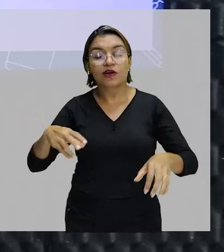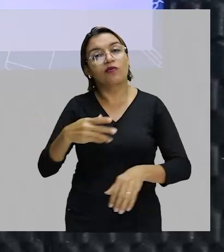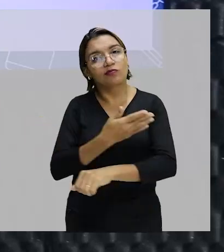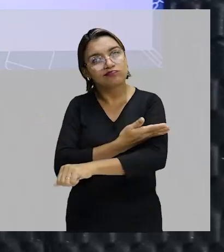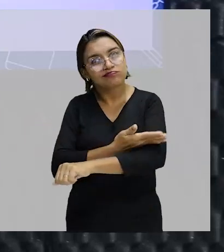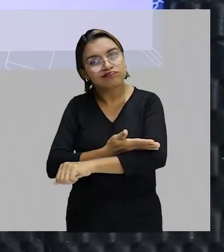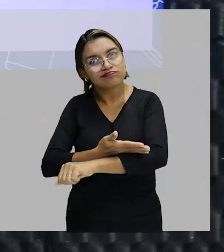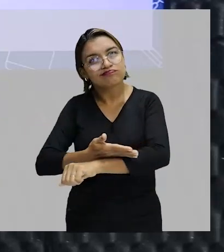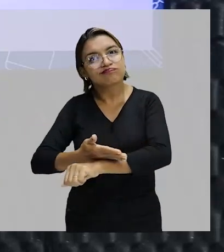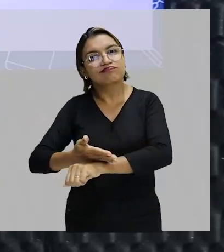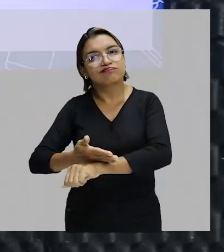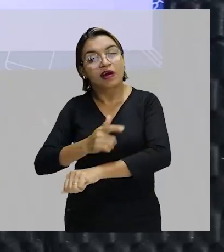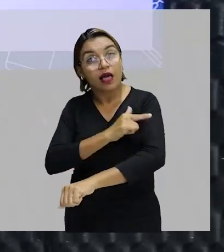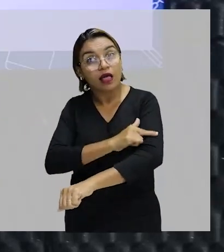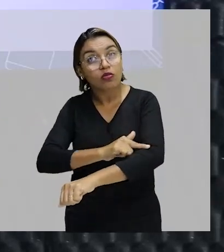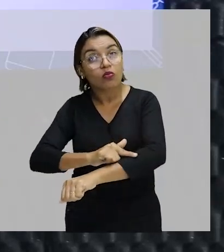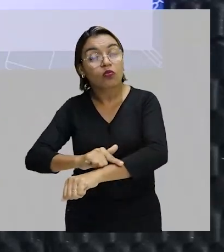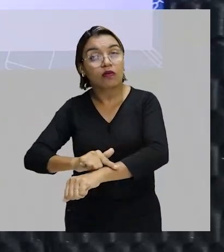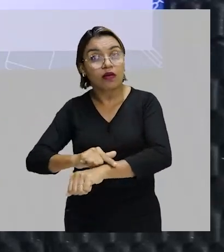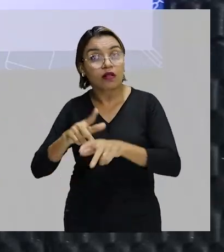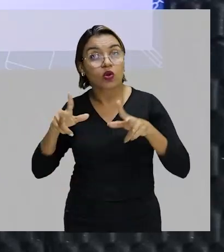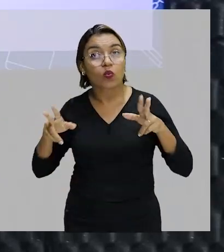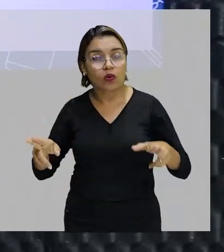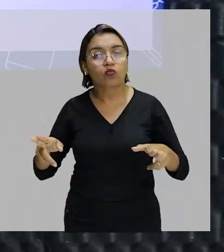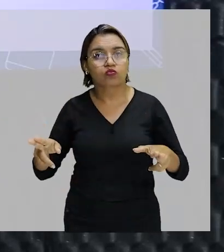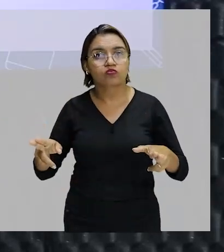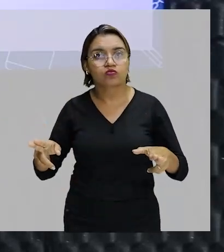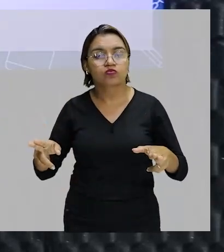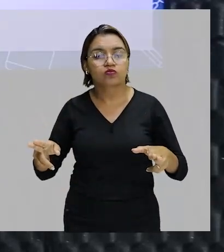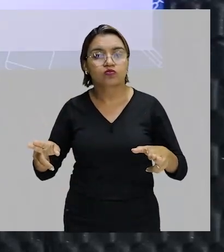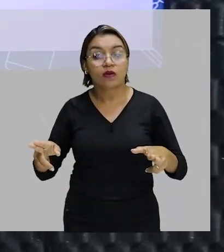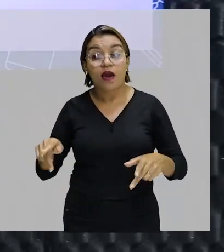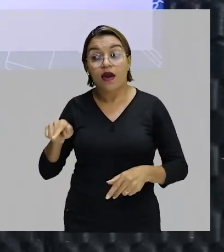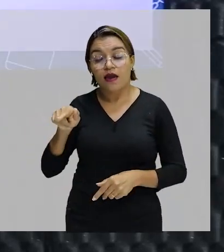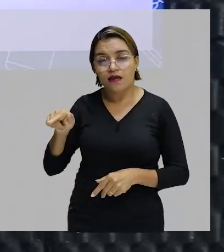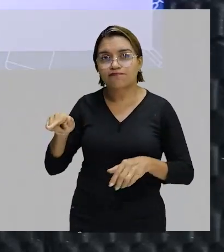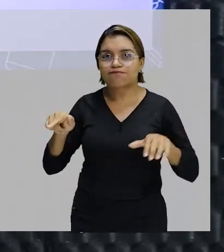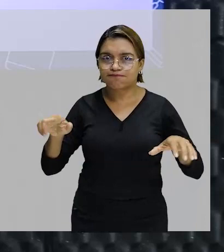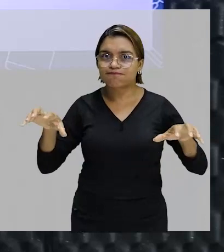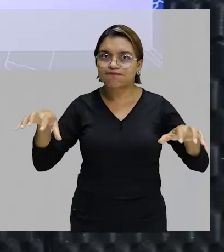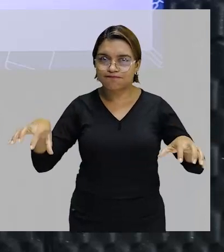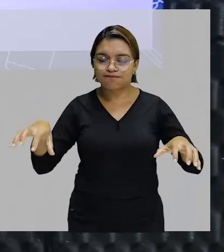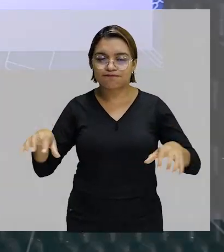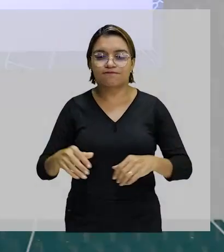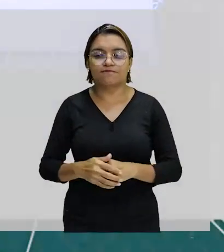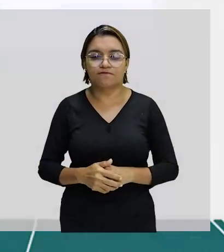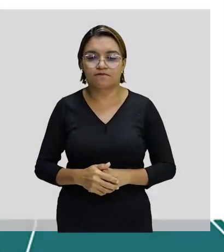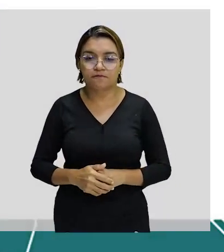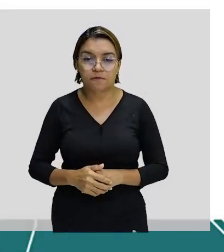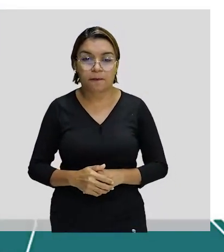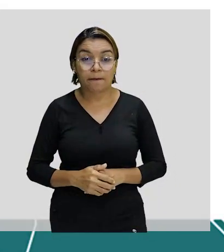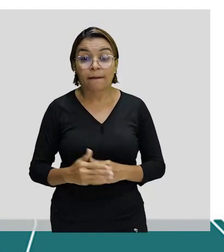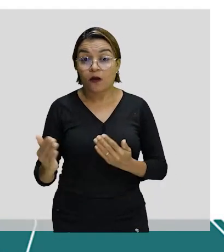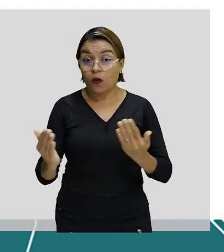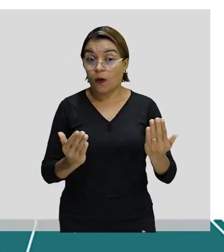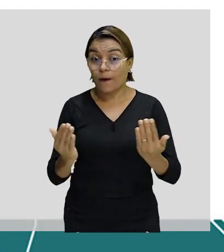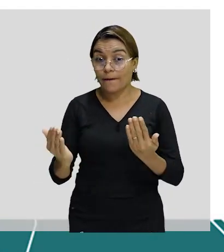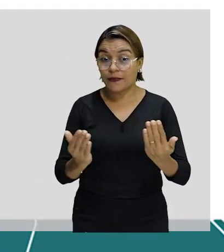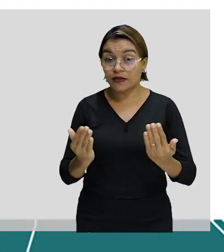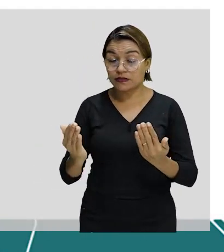comportam bem de maneira igual. As, tão e quanto. ok? No comparativo